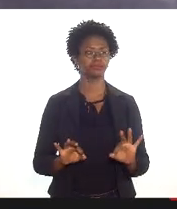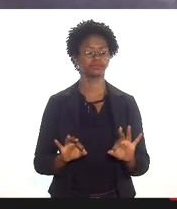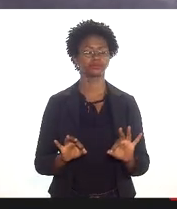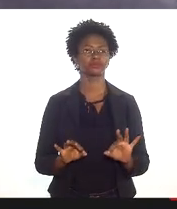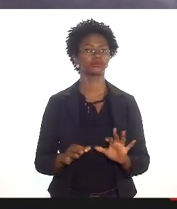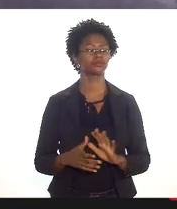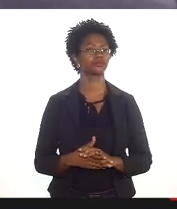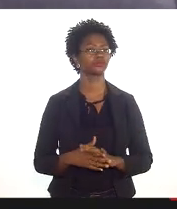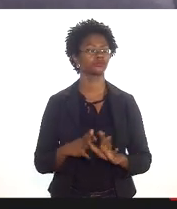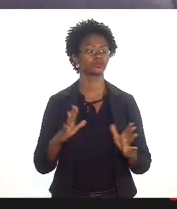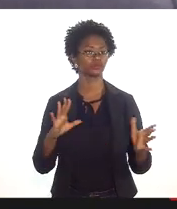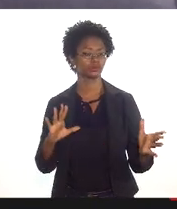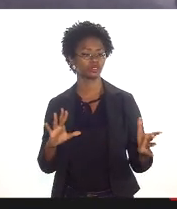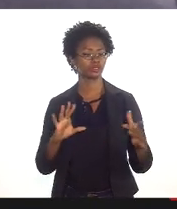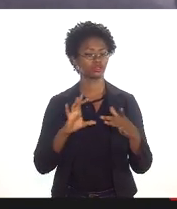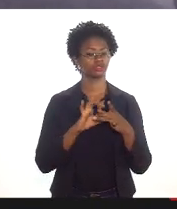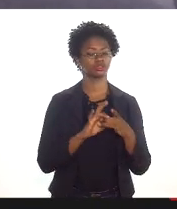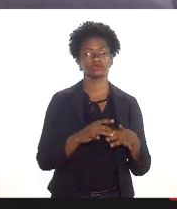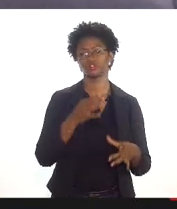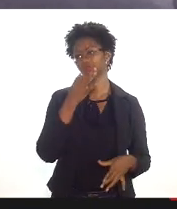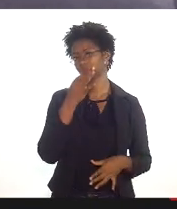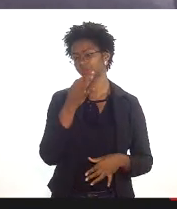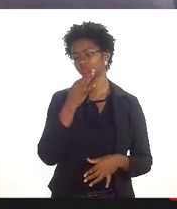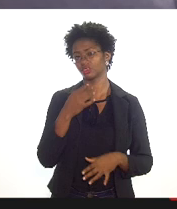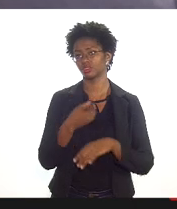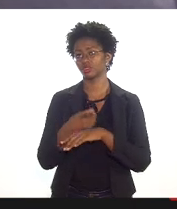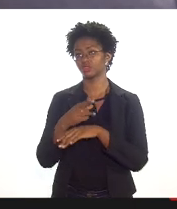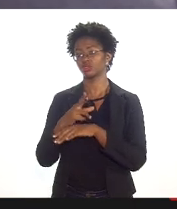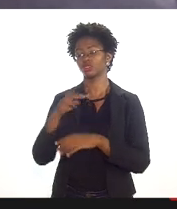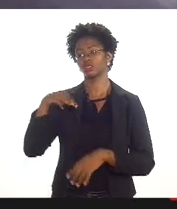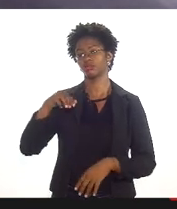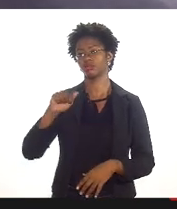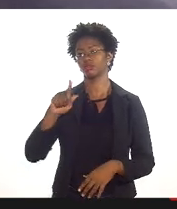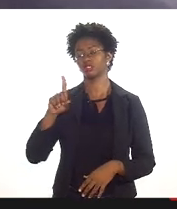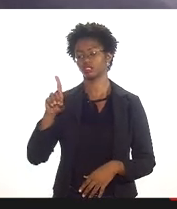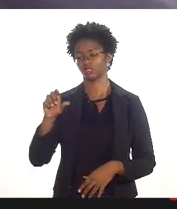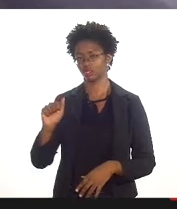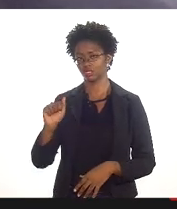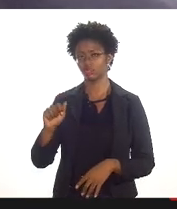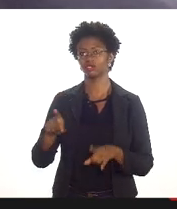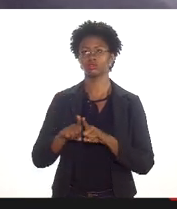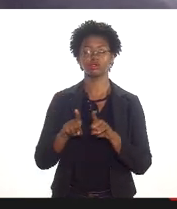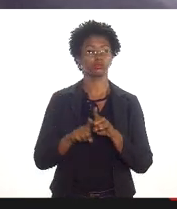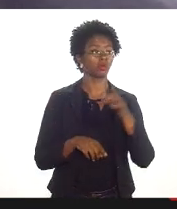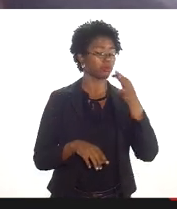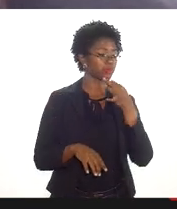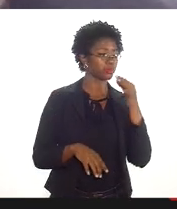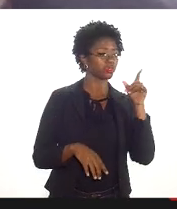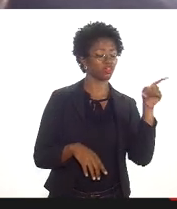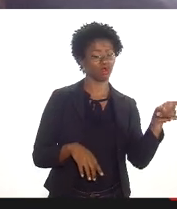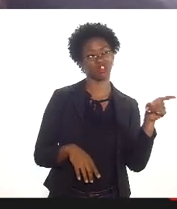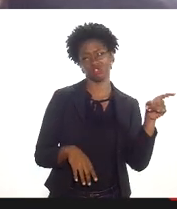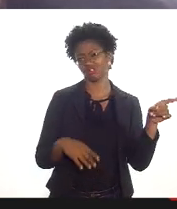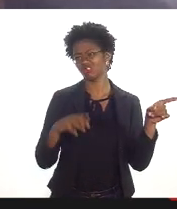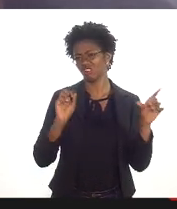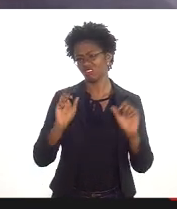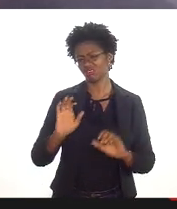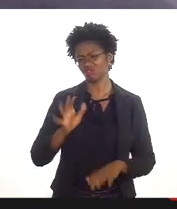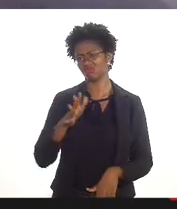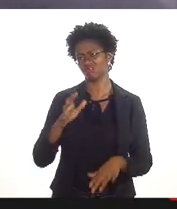a junção aí desse argumento da doutora Magda com um argumento público que está numa delação que já foi